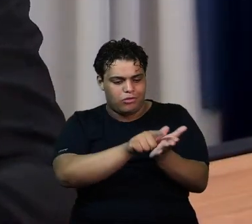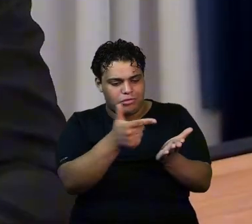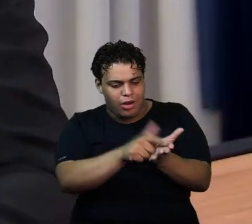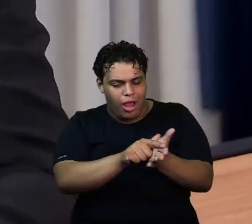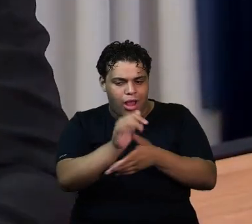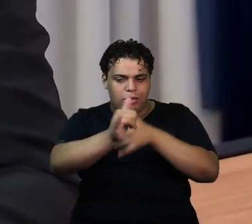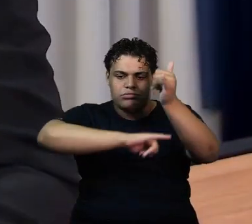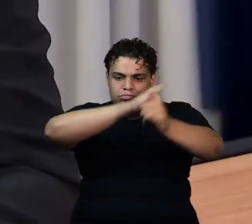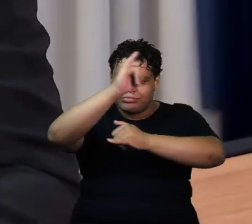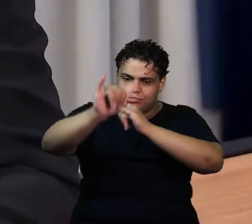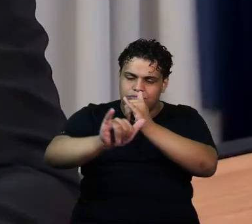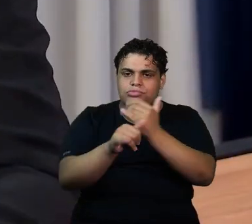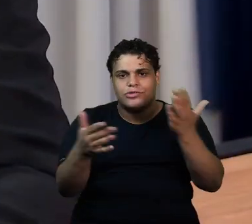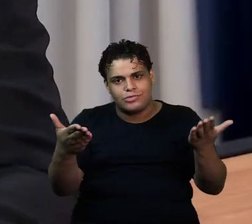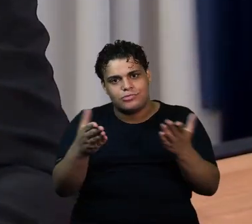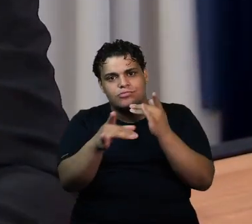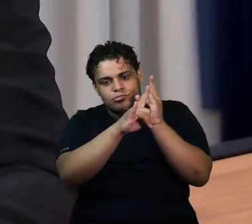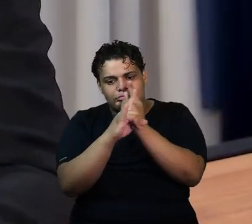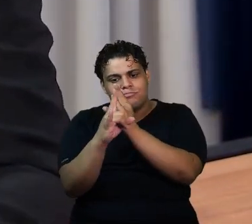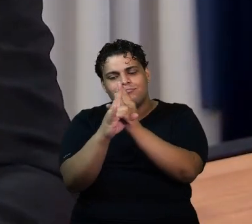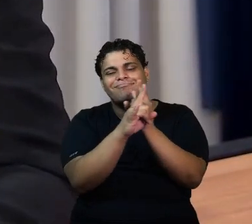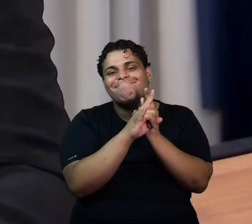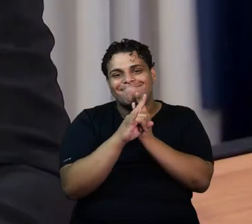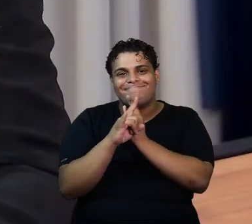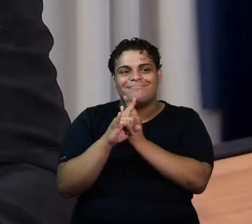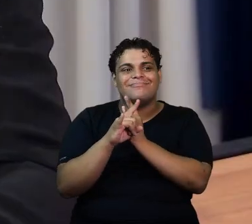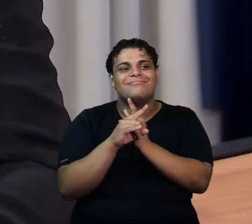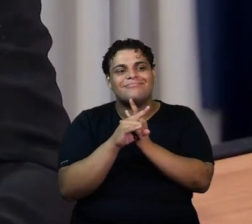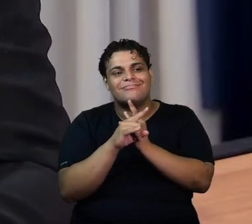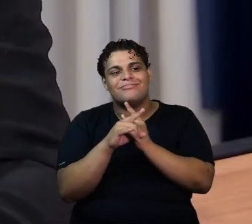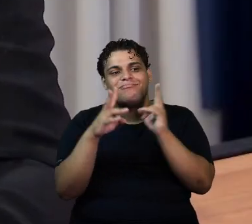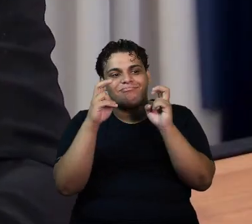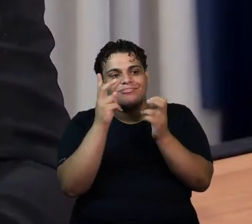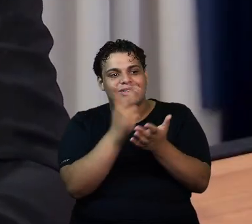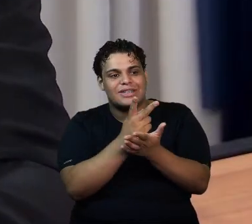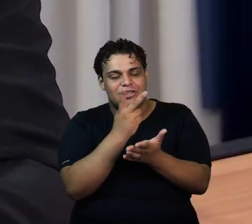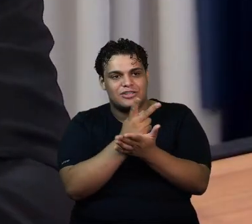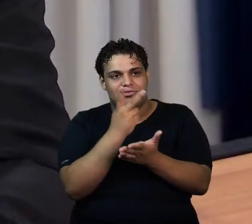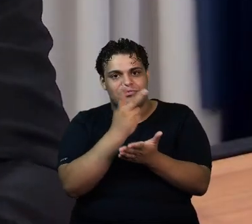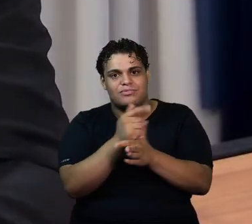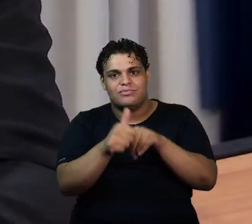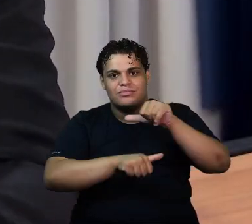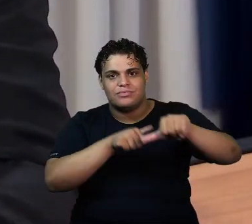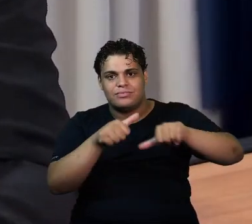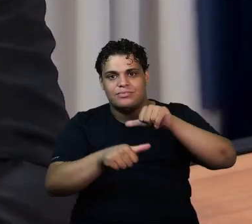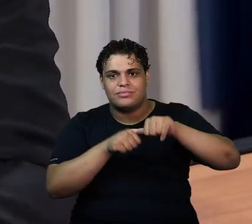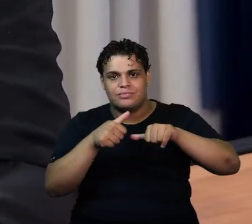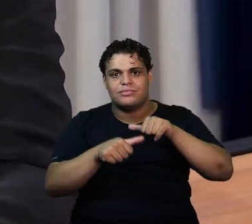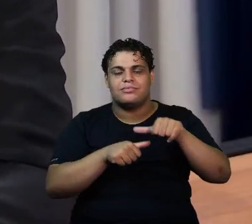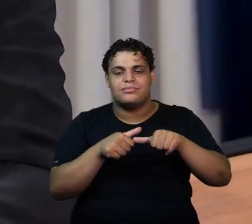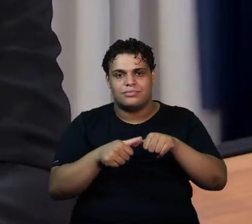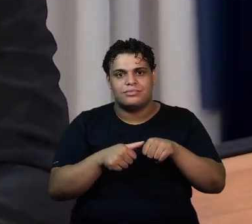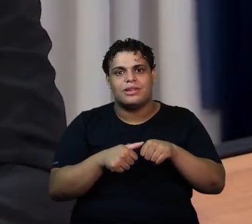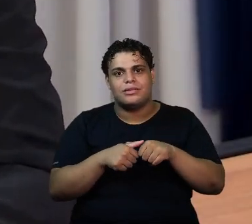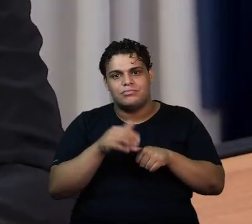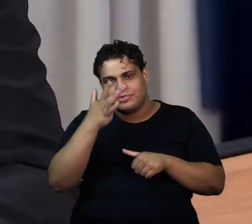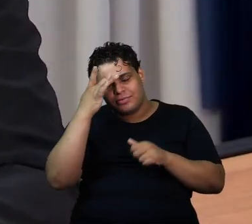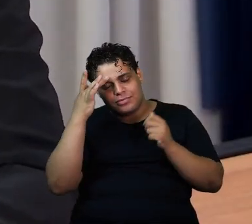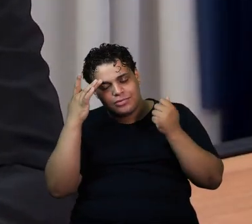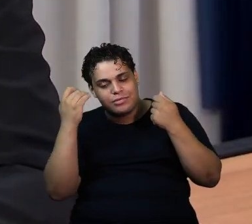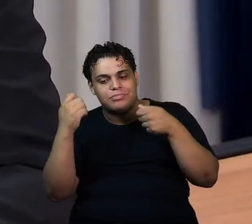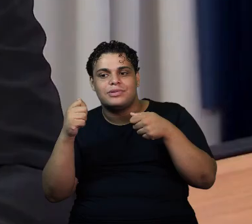hoje falando, né? Então, é um assunto que não tem fim, porque ele é cíclico, né? A gente precisa sempre abordar para alertar as pessoas,